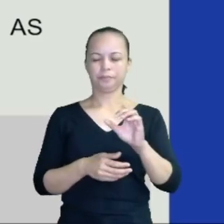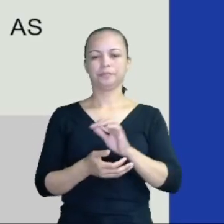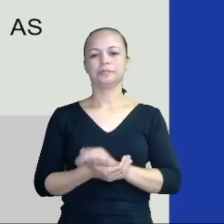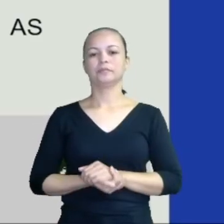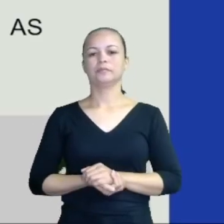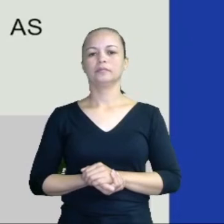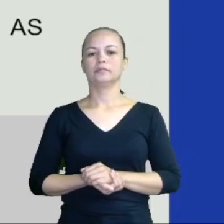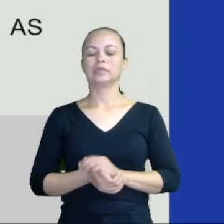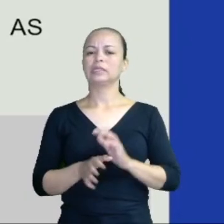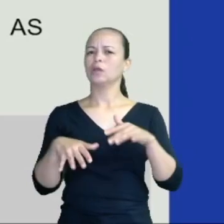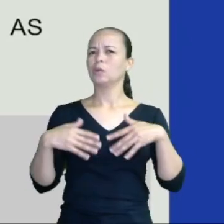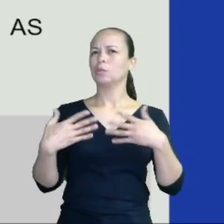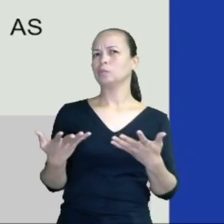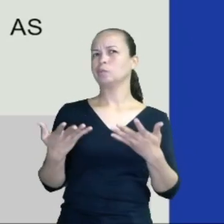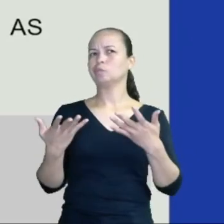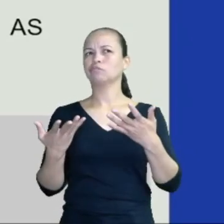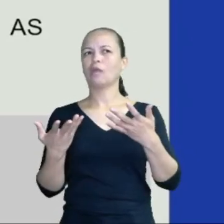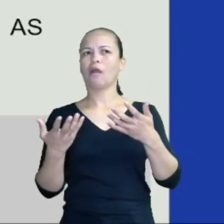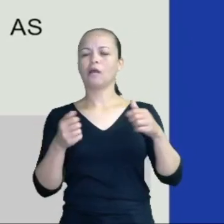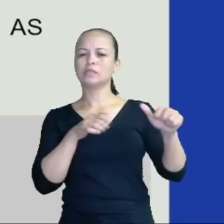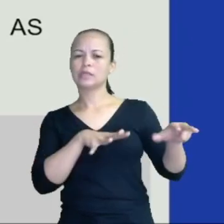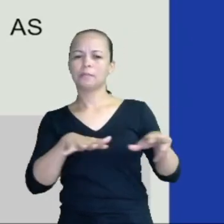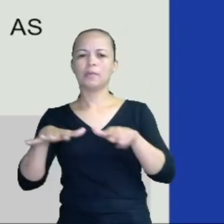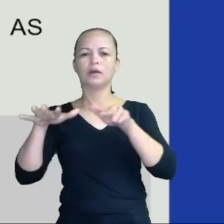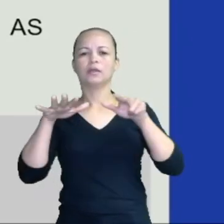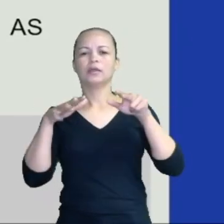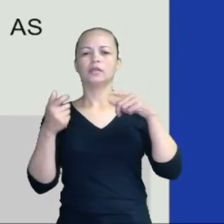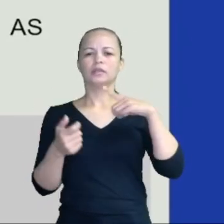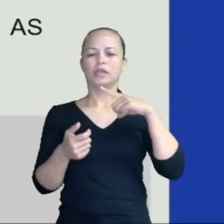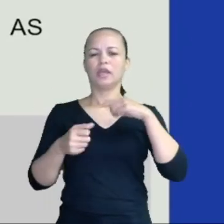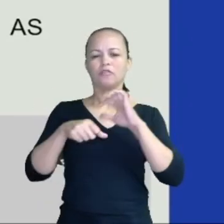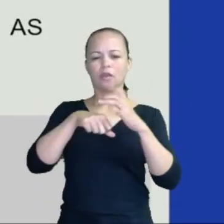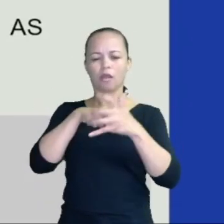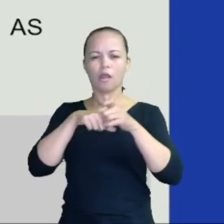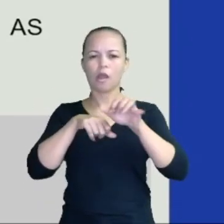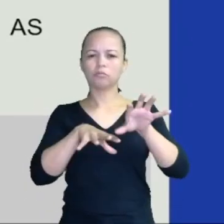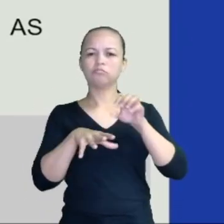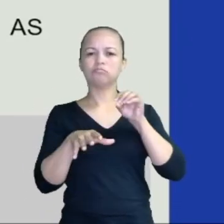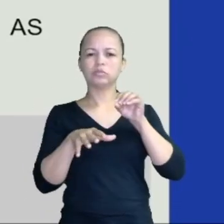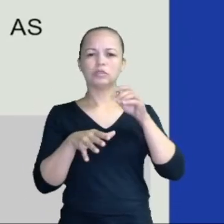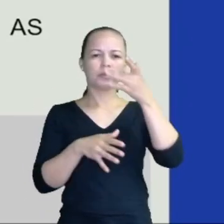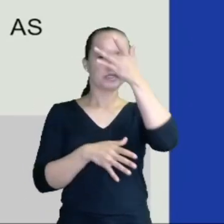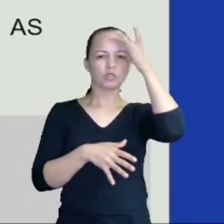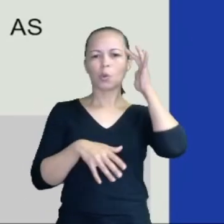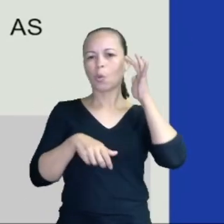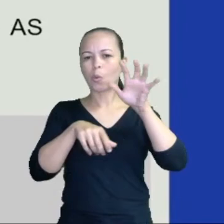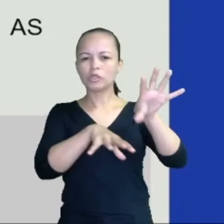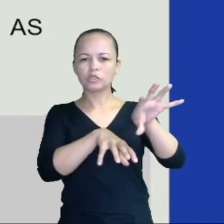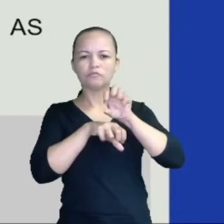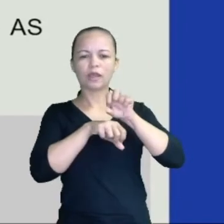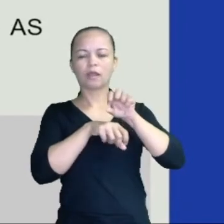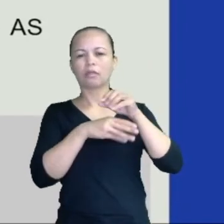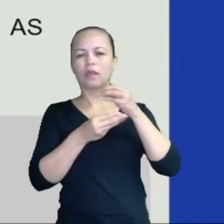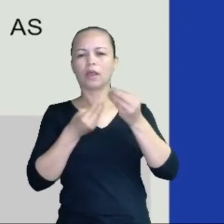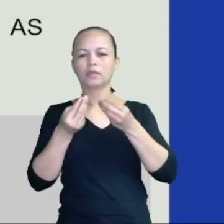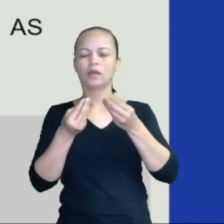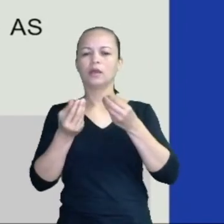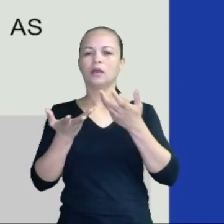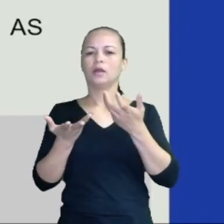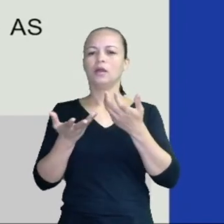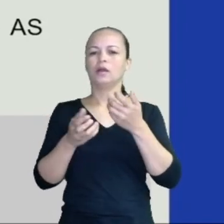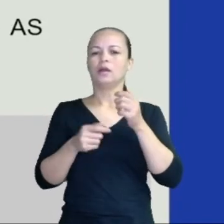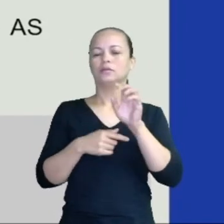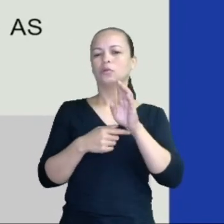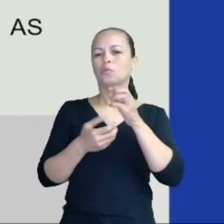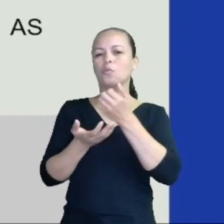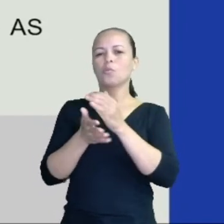certo? Qual a semana que teve mais casos confirmados? Segundo o gráfico, qual o total de casos confirmados nesse período? C, qual foi o número